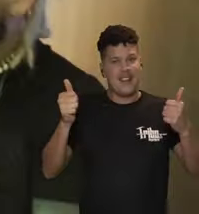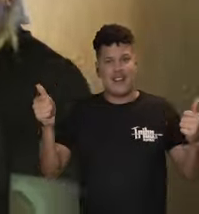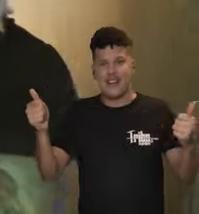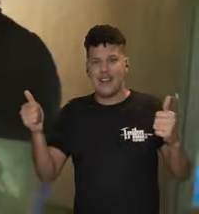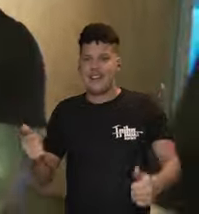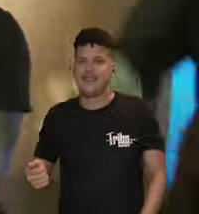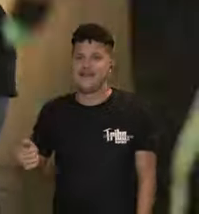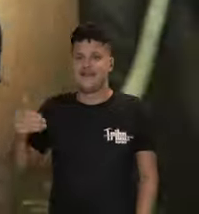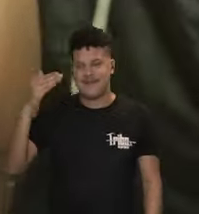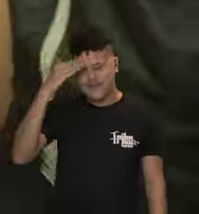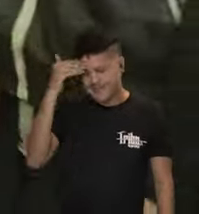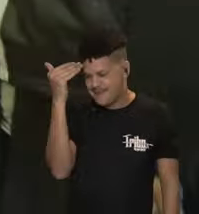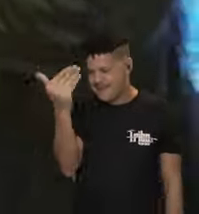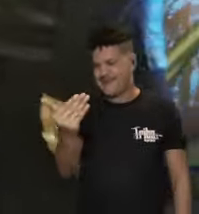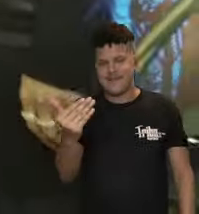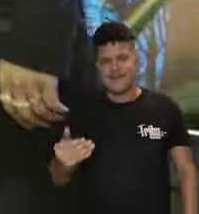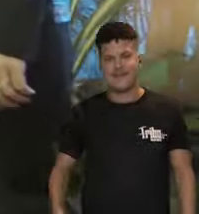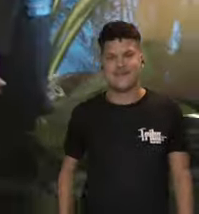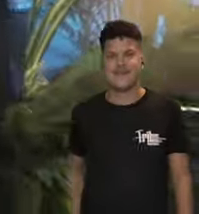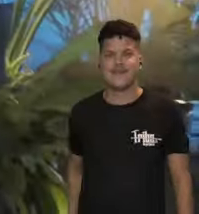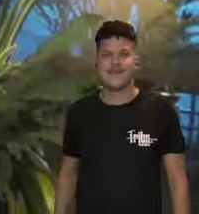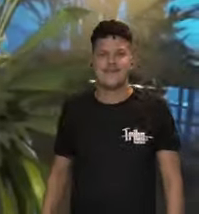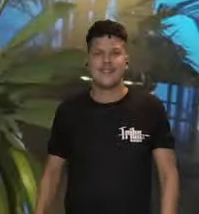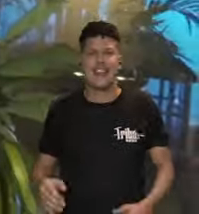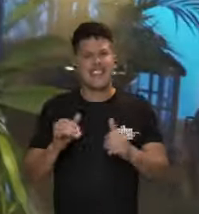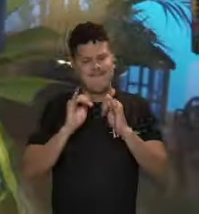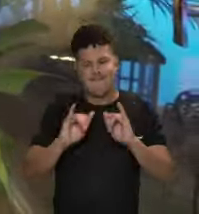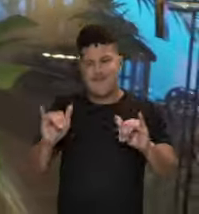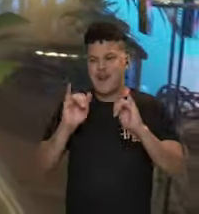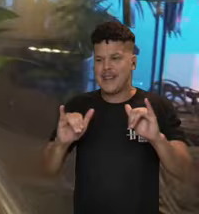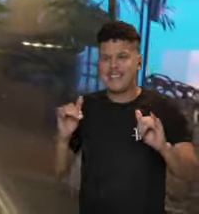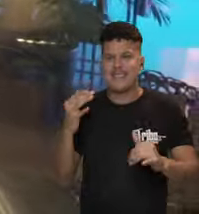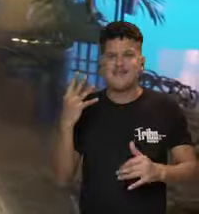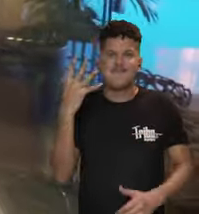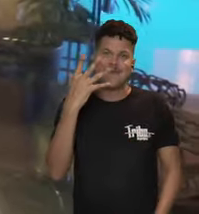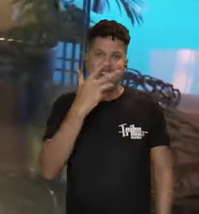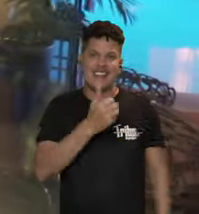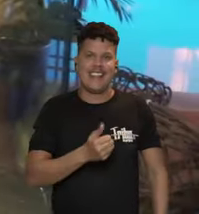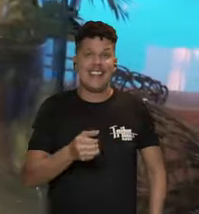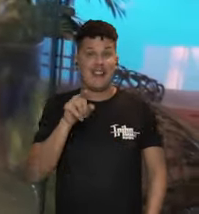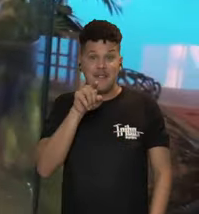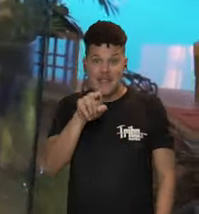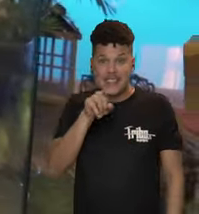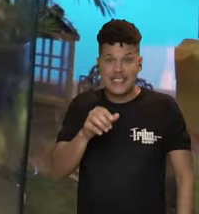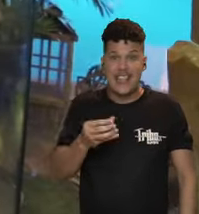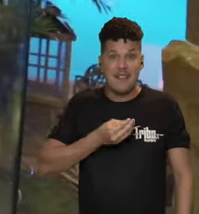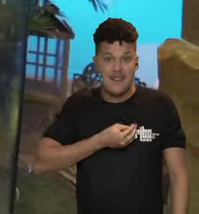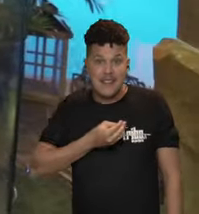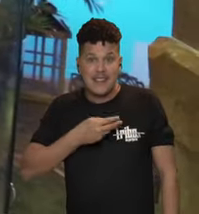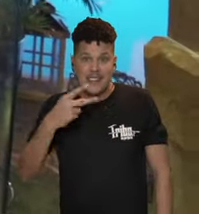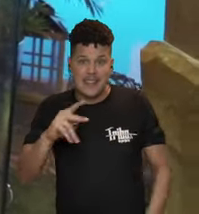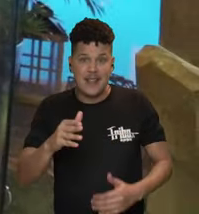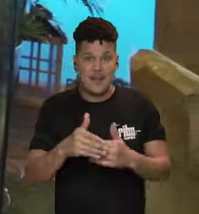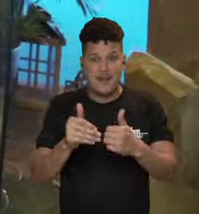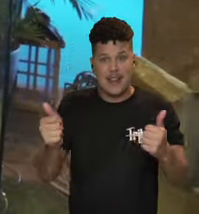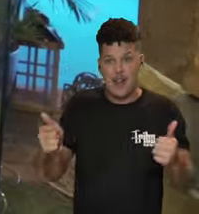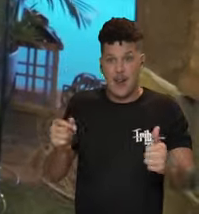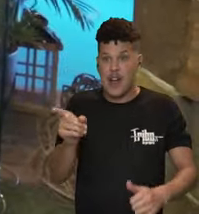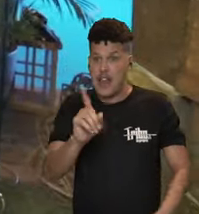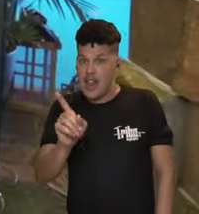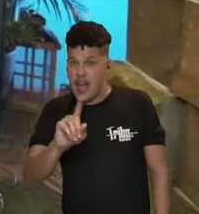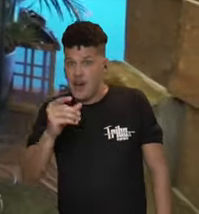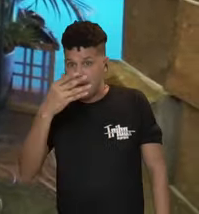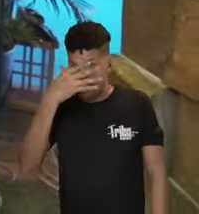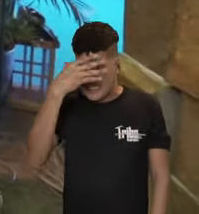É isso aí, meu irmão. Que mensagem foda, hein, mano. Viva o seu melhor aqui. Rapaziada, não se